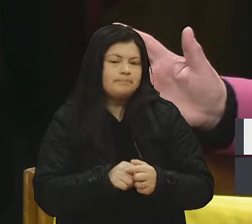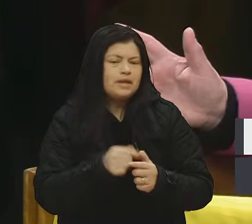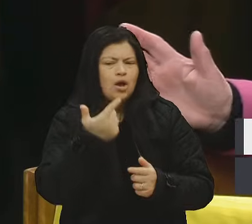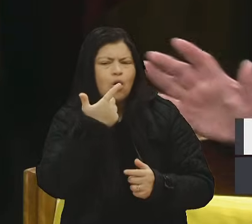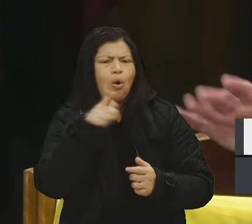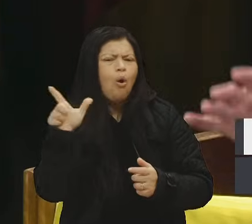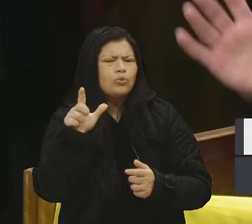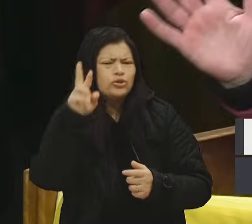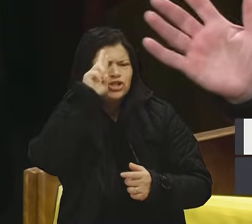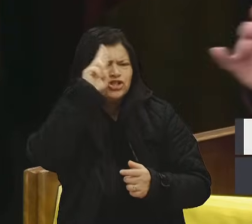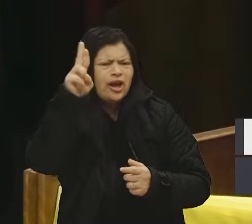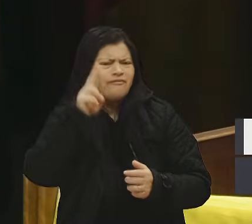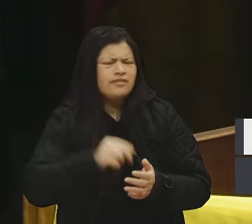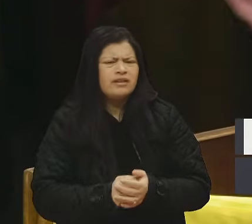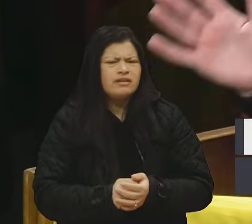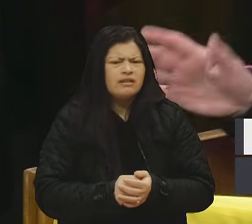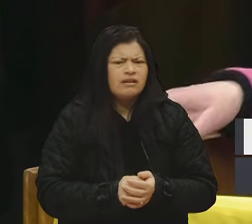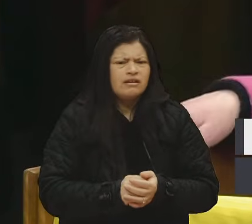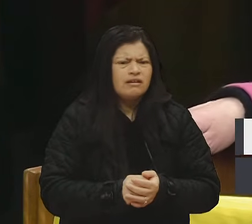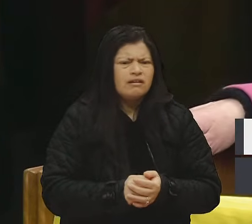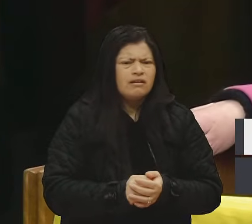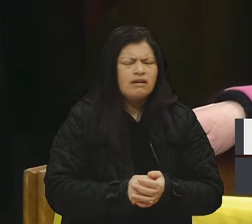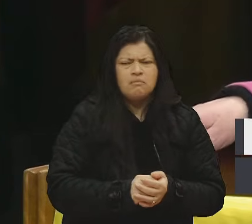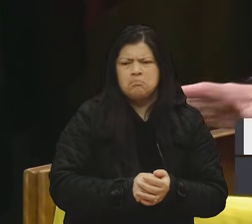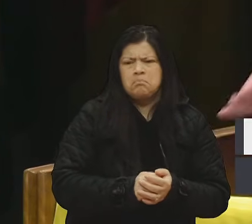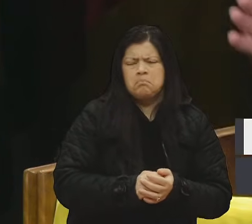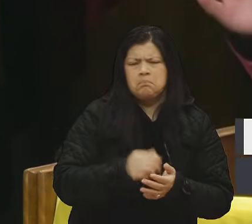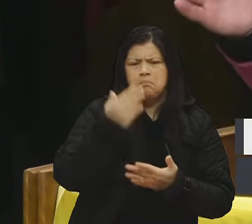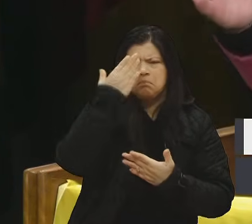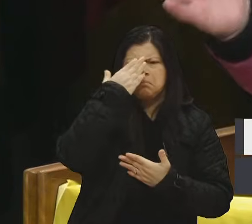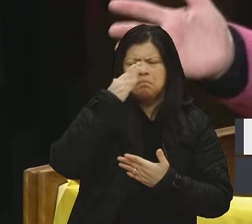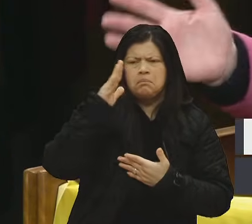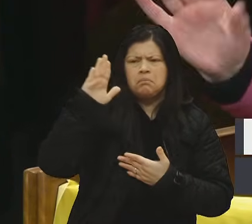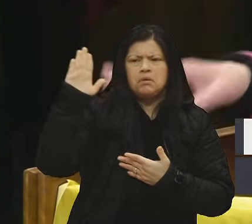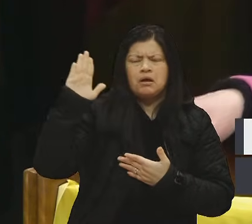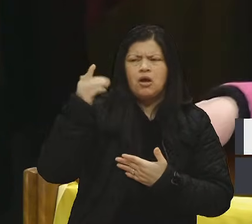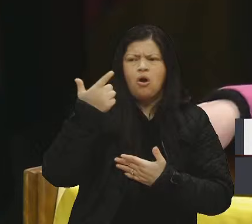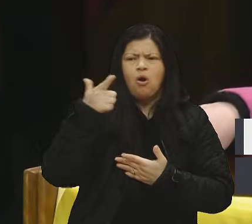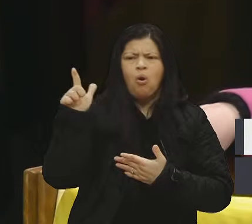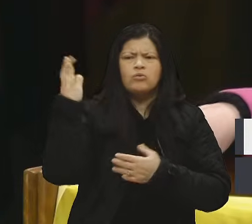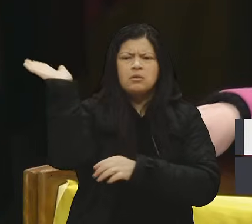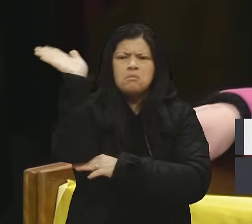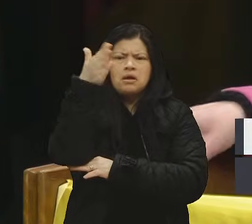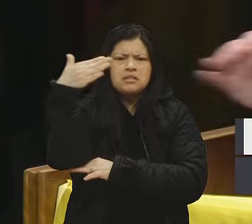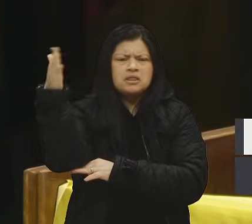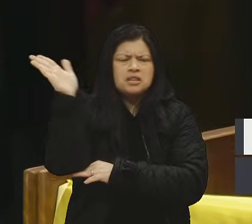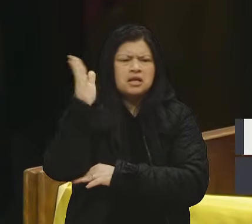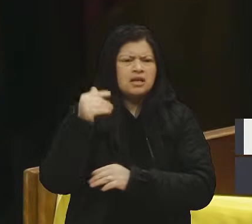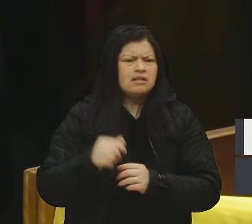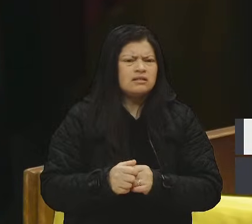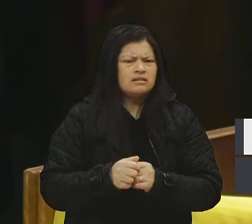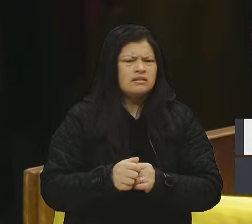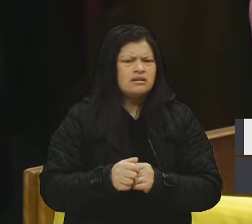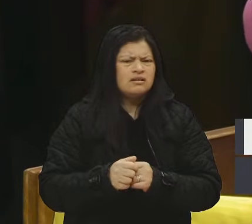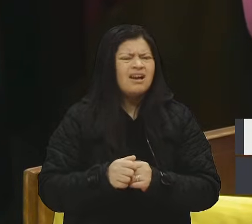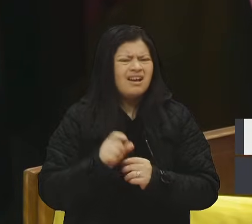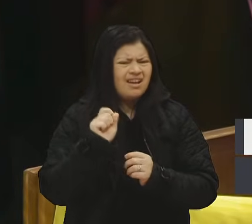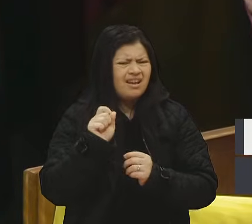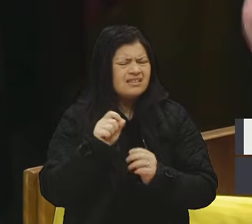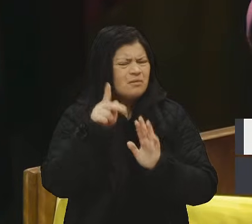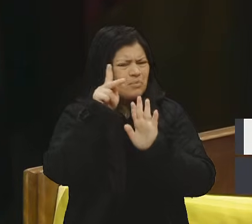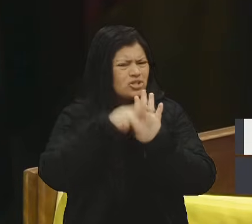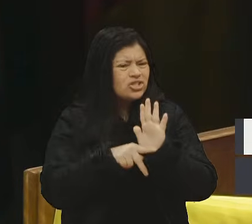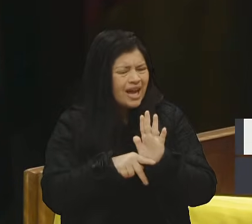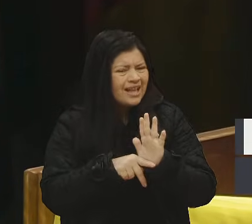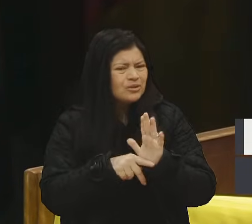isso, bater continência para outra bandeira, que saiba ser bastante servil. É esse o projeto que está